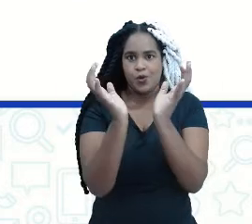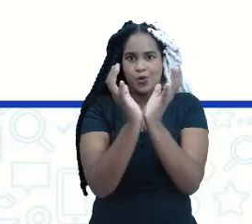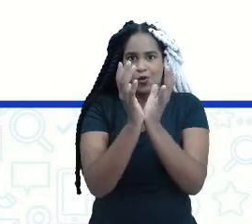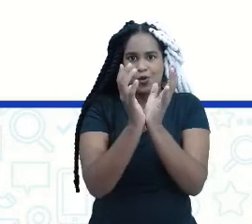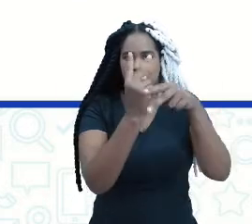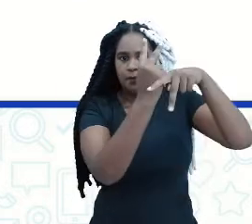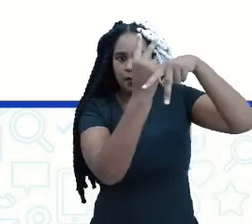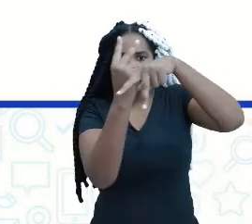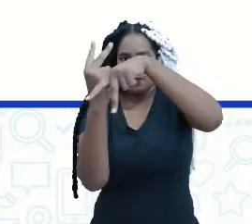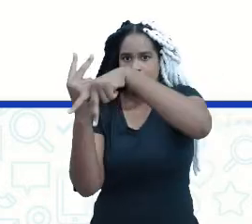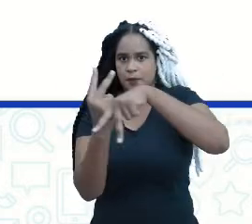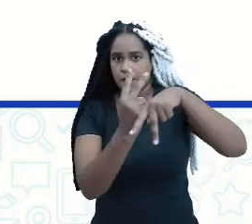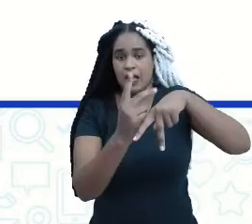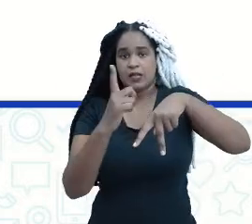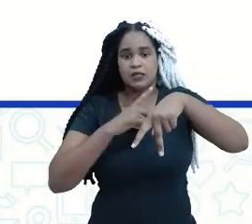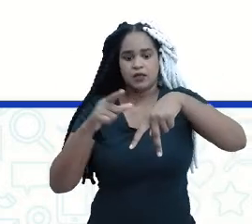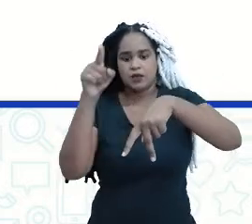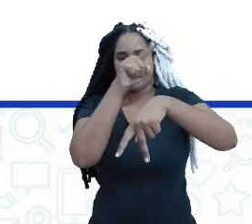circulado